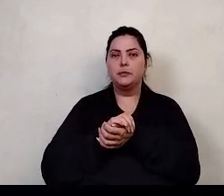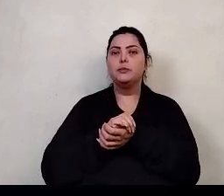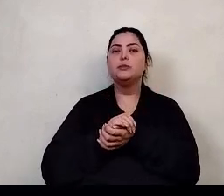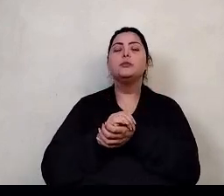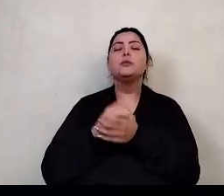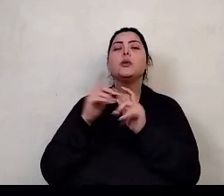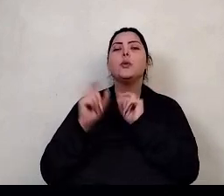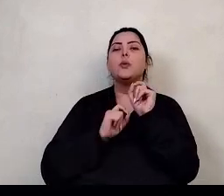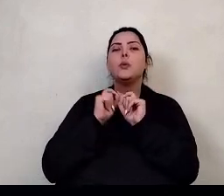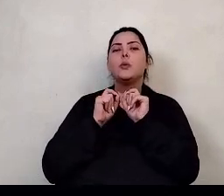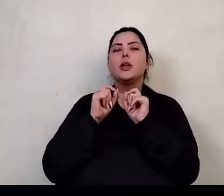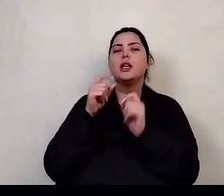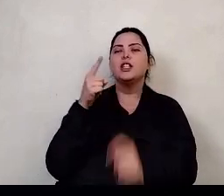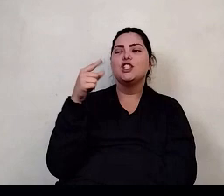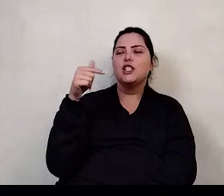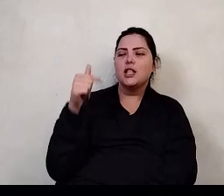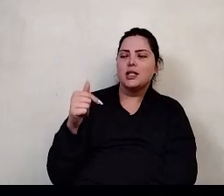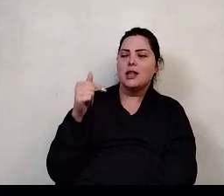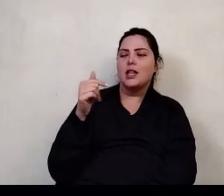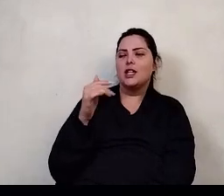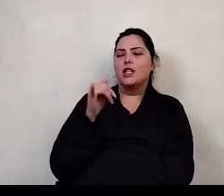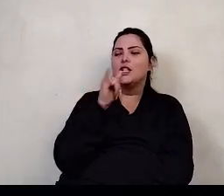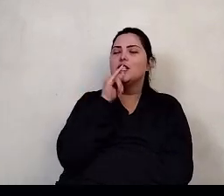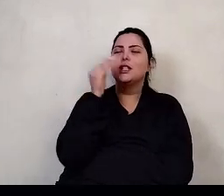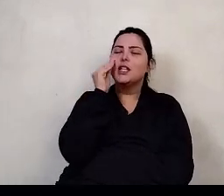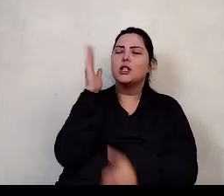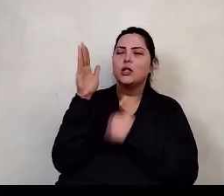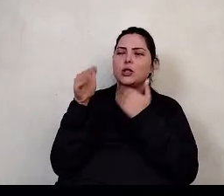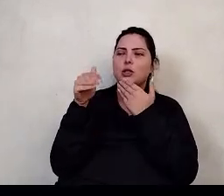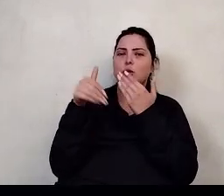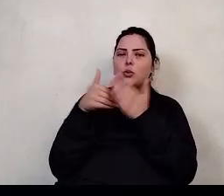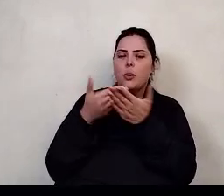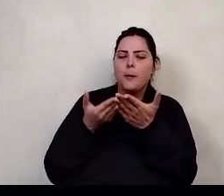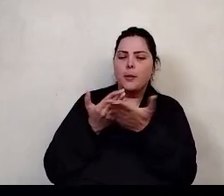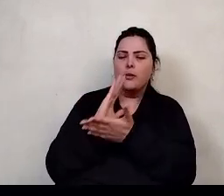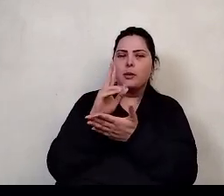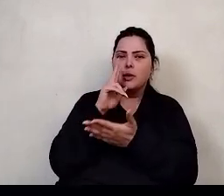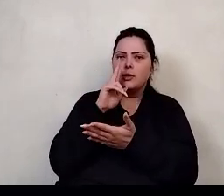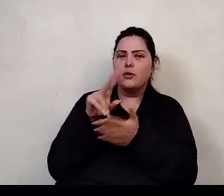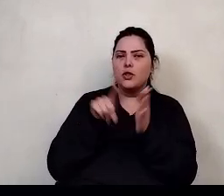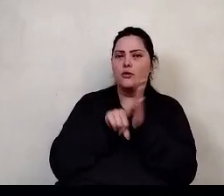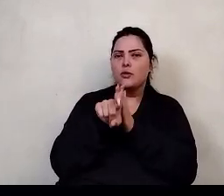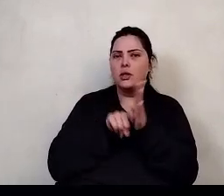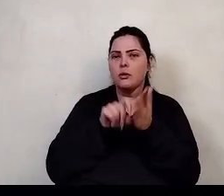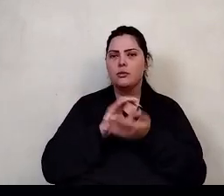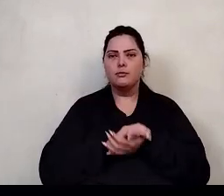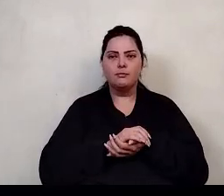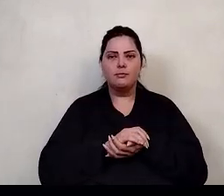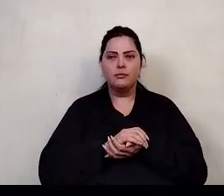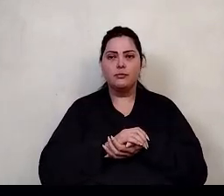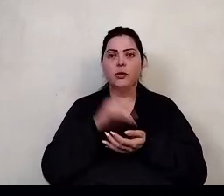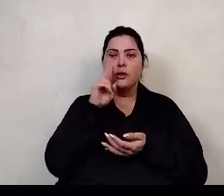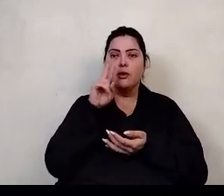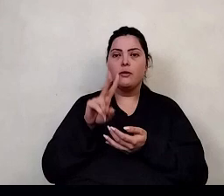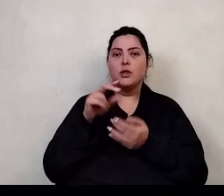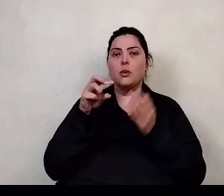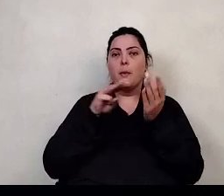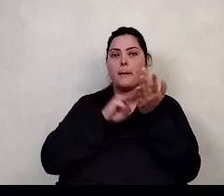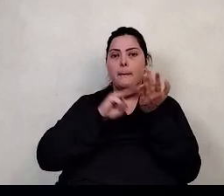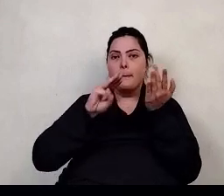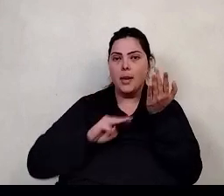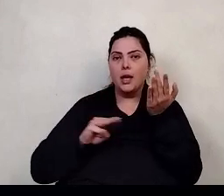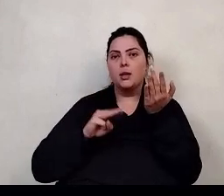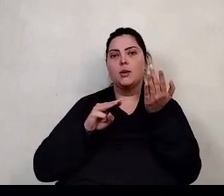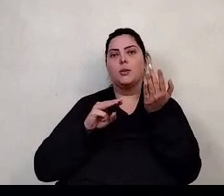pô, 17 testes, está tudo passando, está tudo bonitinho, mas eu não estou enxergando funcionalidades, eu estou enxergando métodos, eu estou enxergando classes.